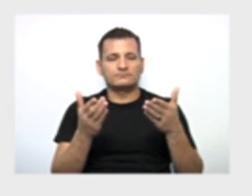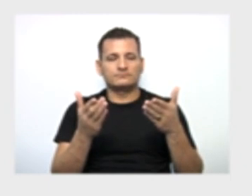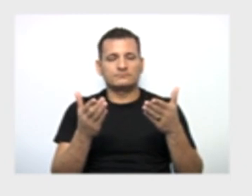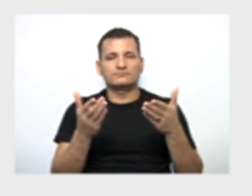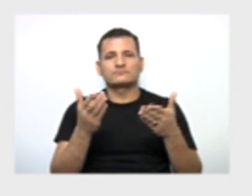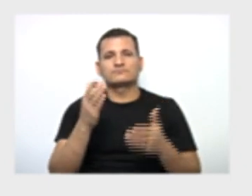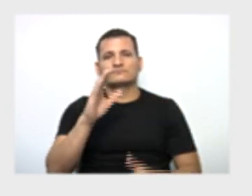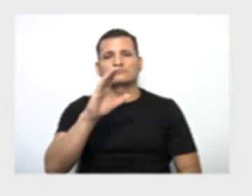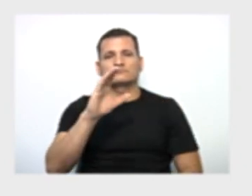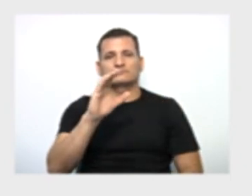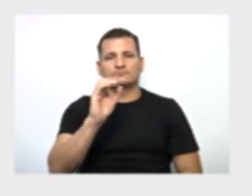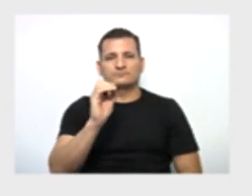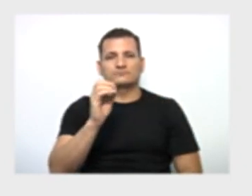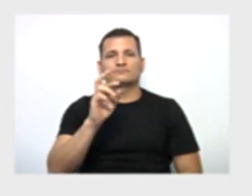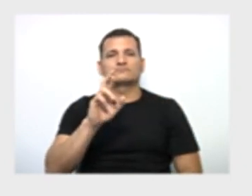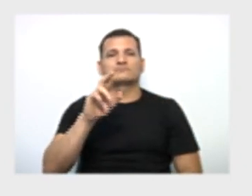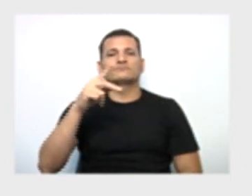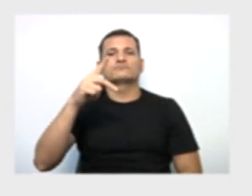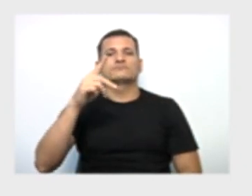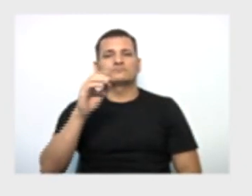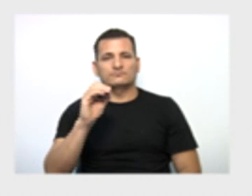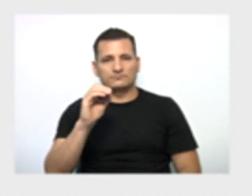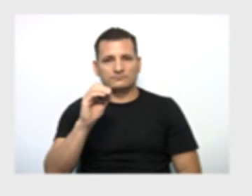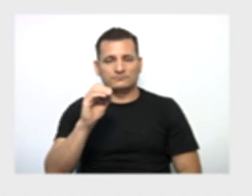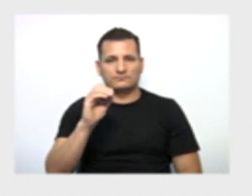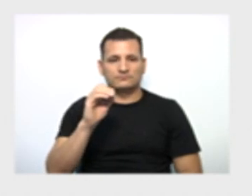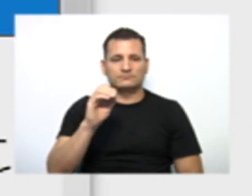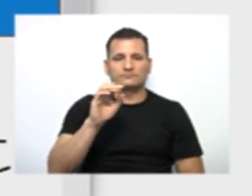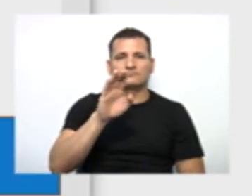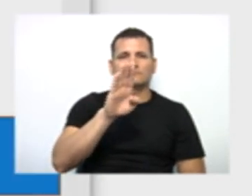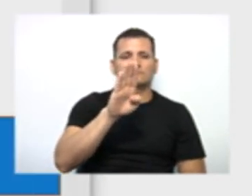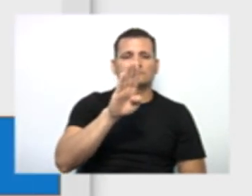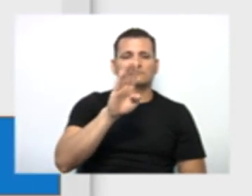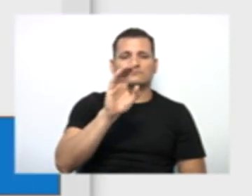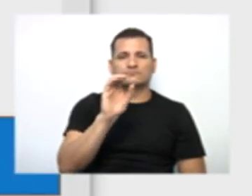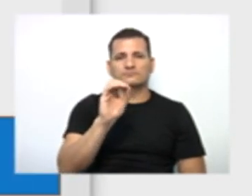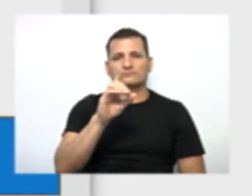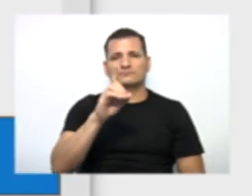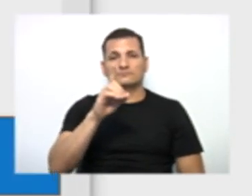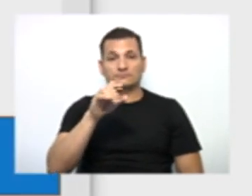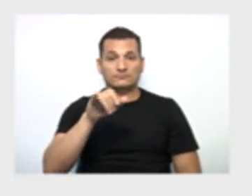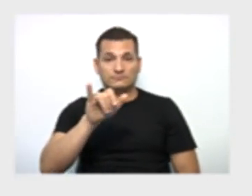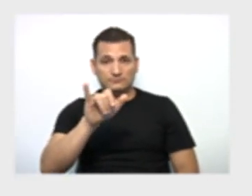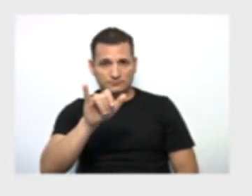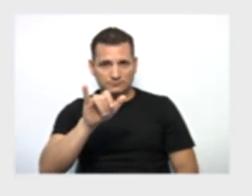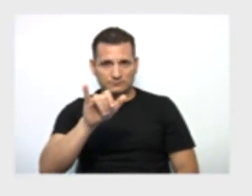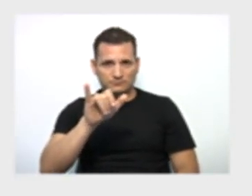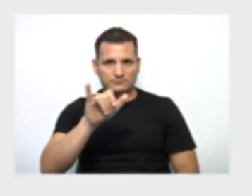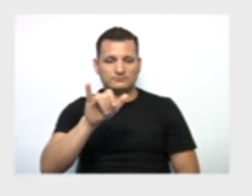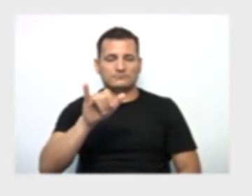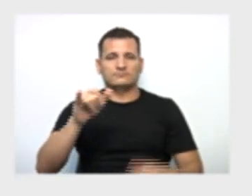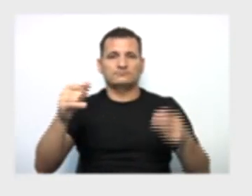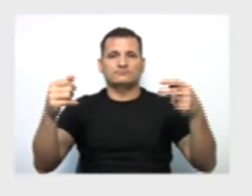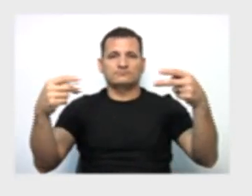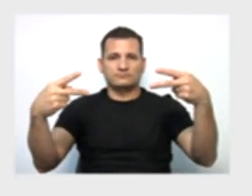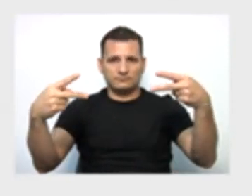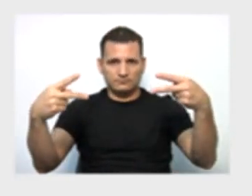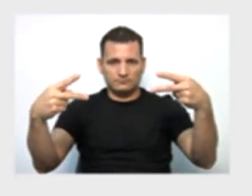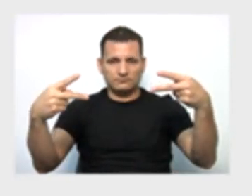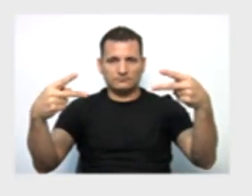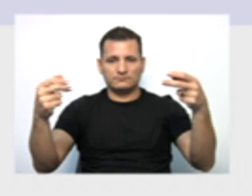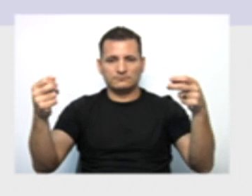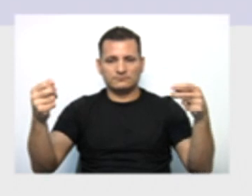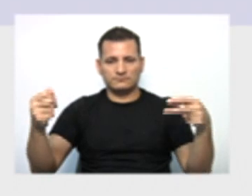o corpo, que é o body, que nós falamos também na aula passada. Agora eu vou escrever o